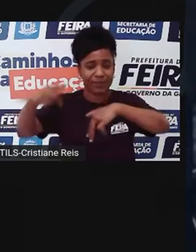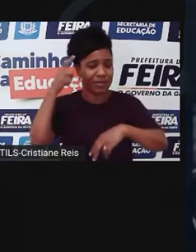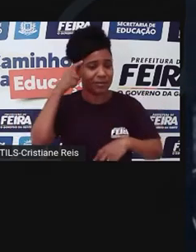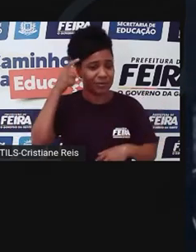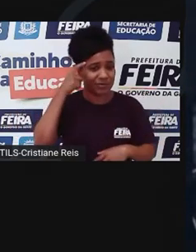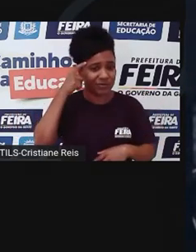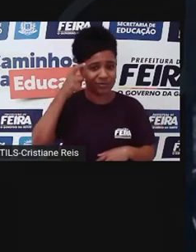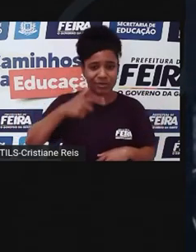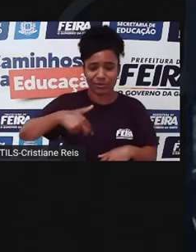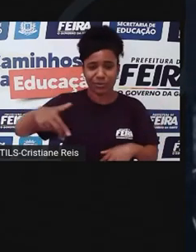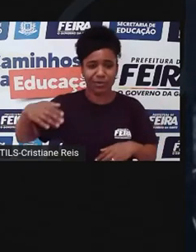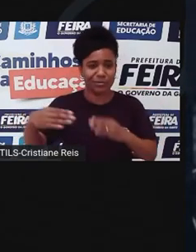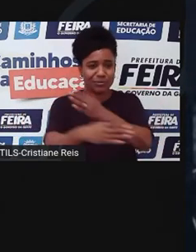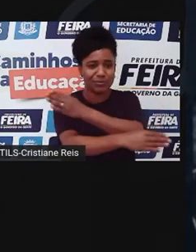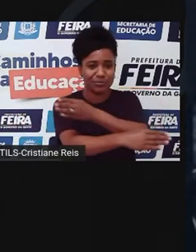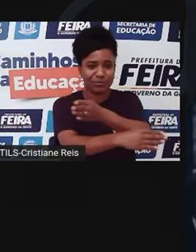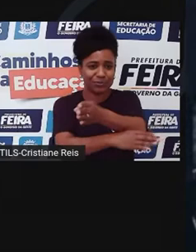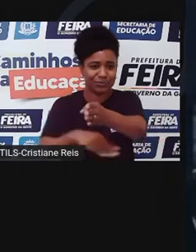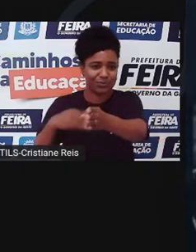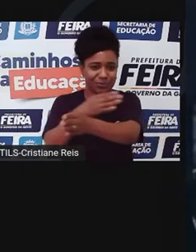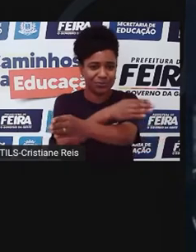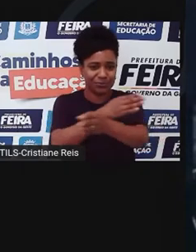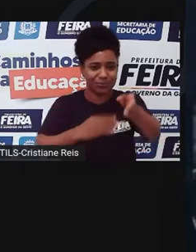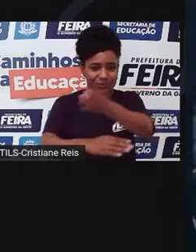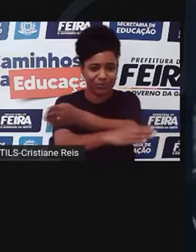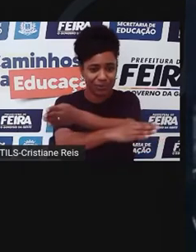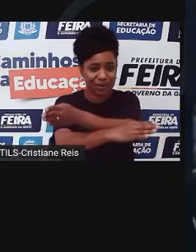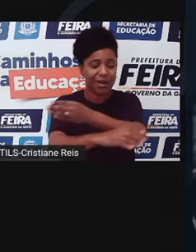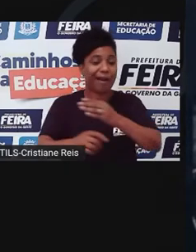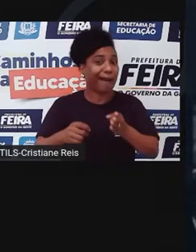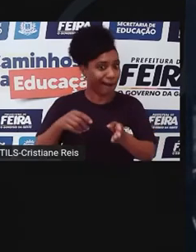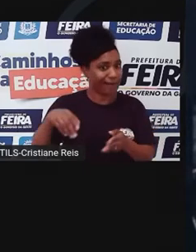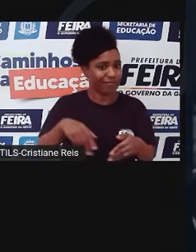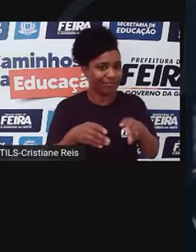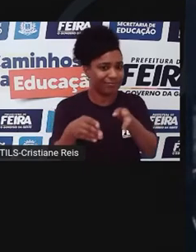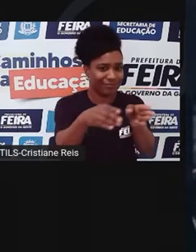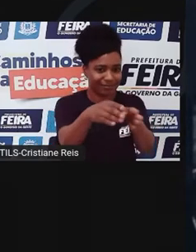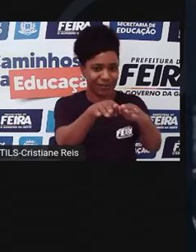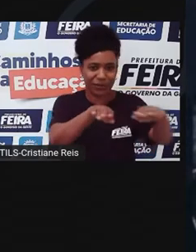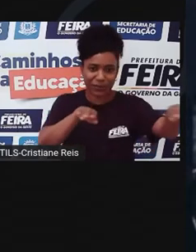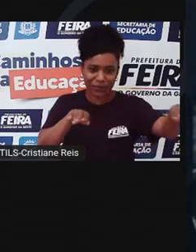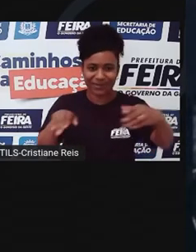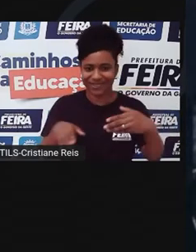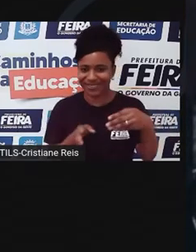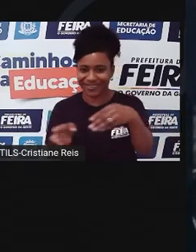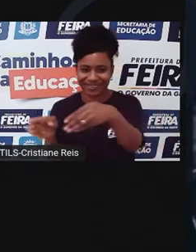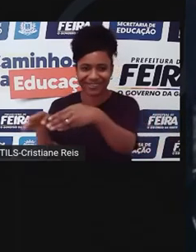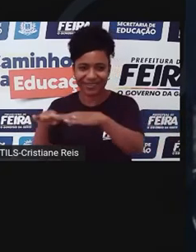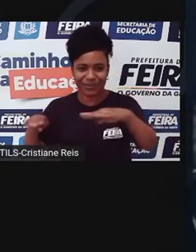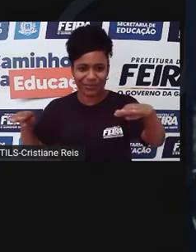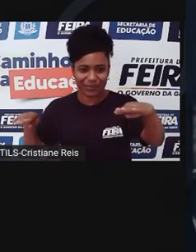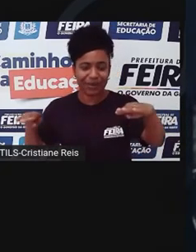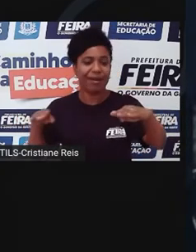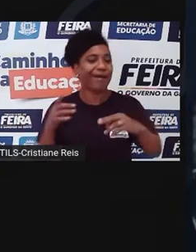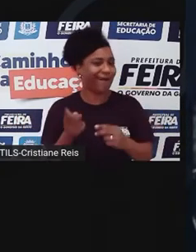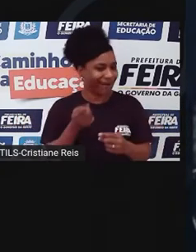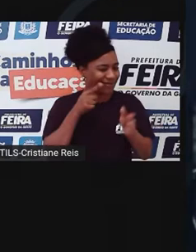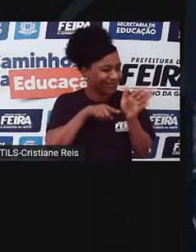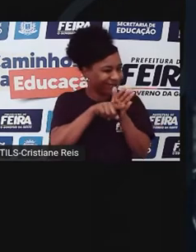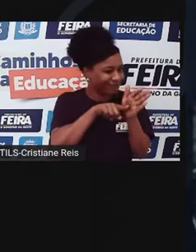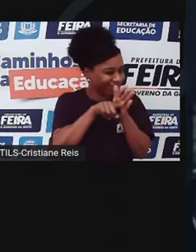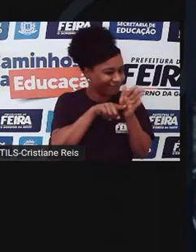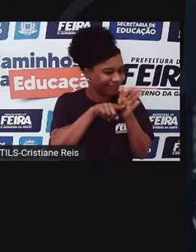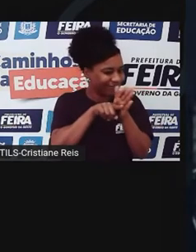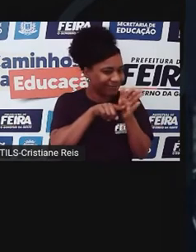mais marcadas na grama para se ter uma boa medida do que as pessoas preferem fazer. O que você está fazendo é coletar dados. Usar as